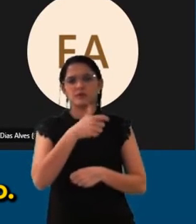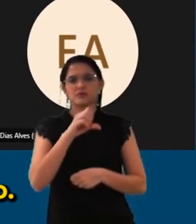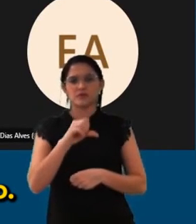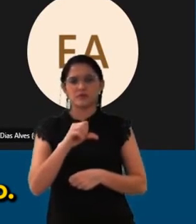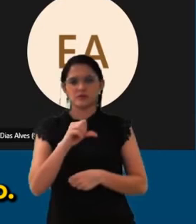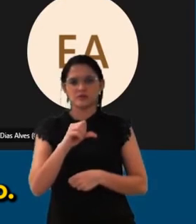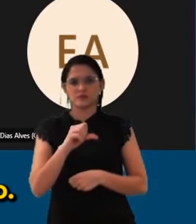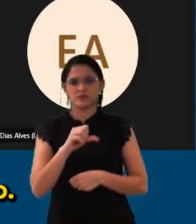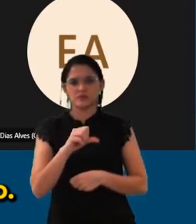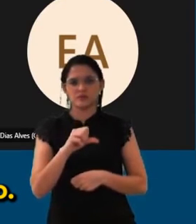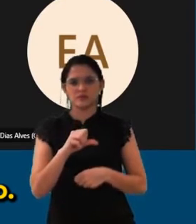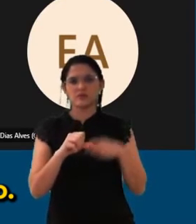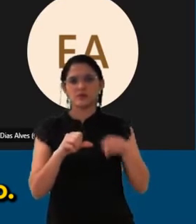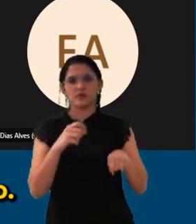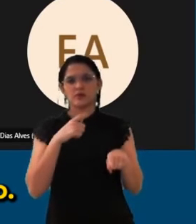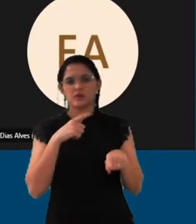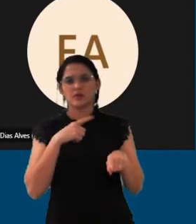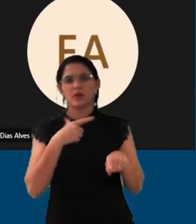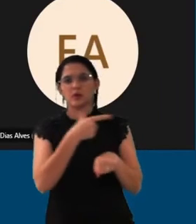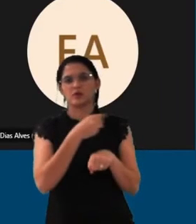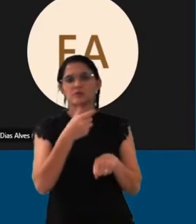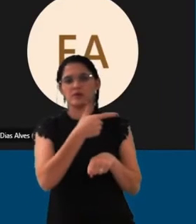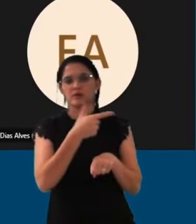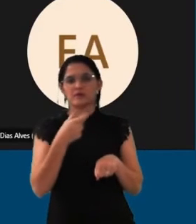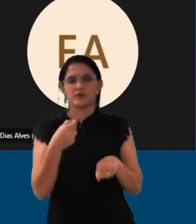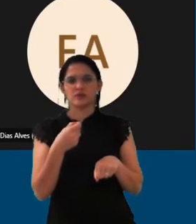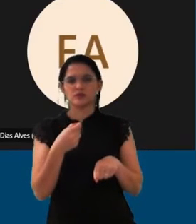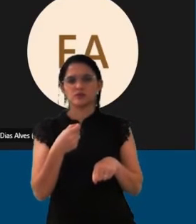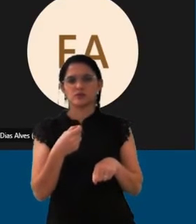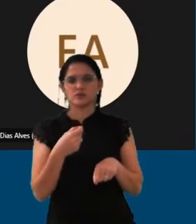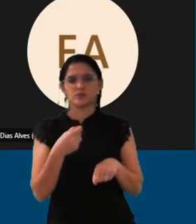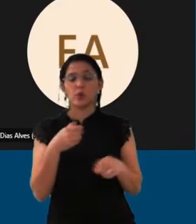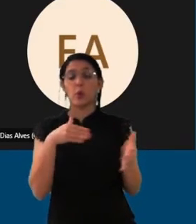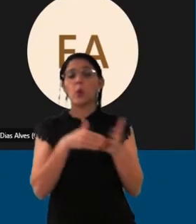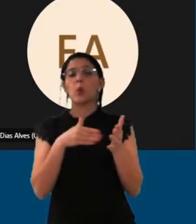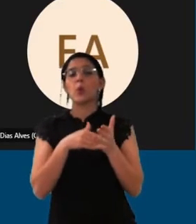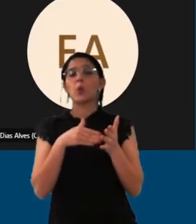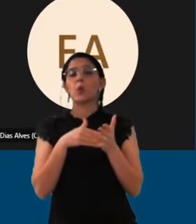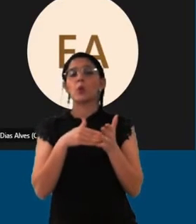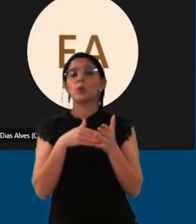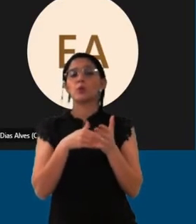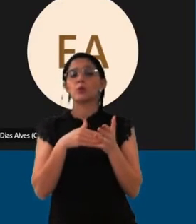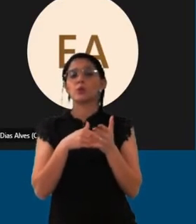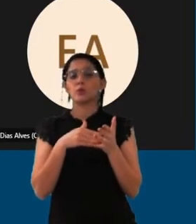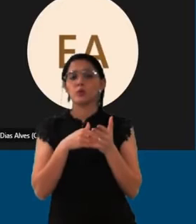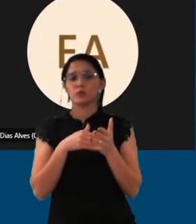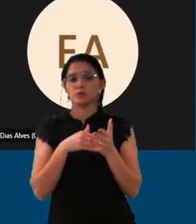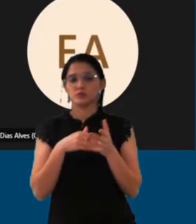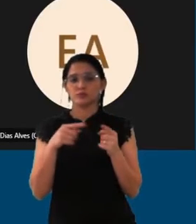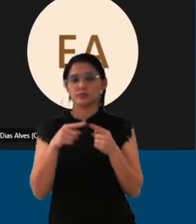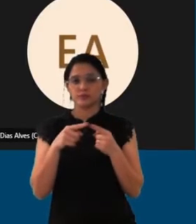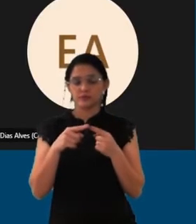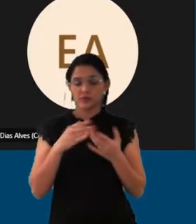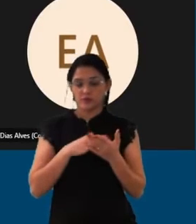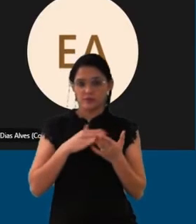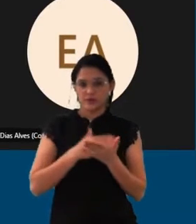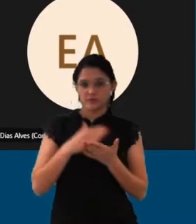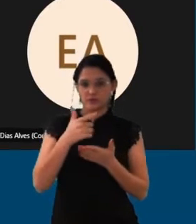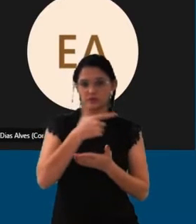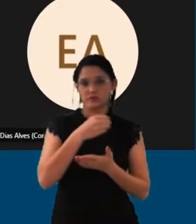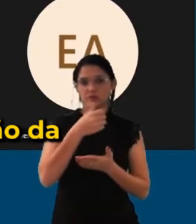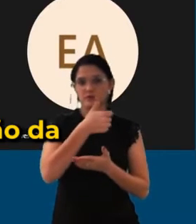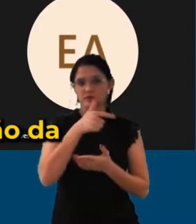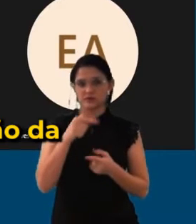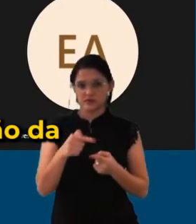em 2020 agora também, não teve isso? Eu quero saber o último. Teve um em 2017, que foi